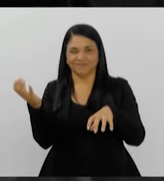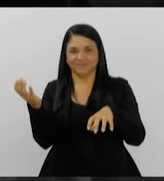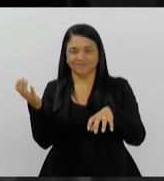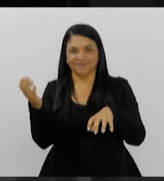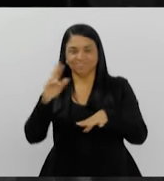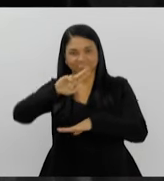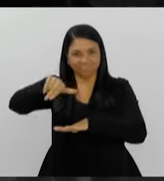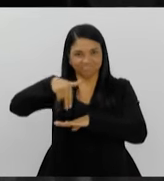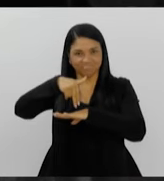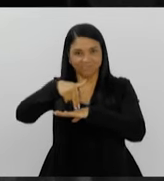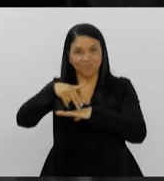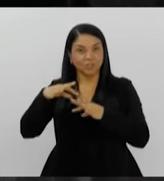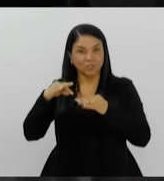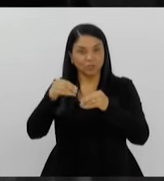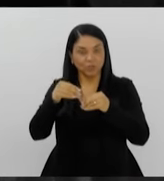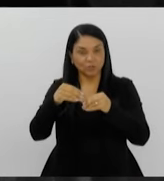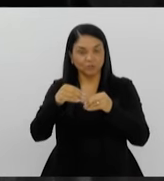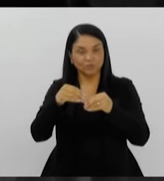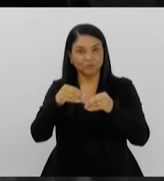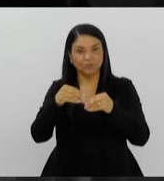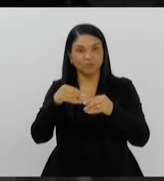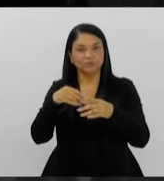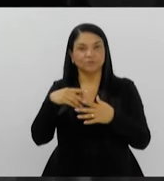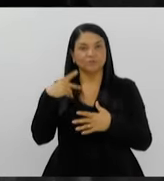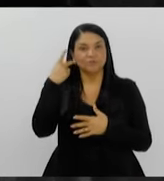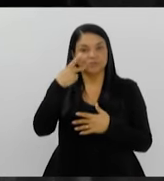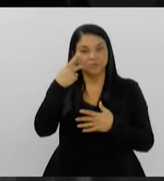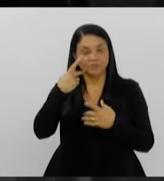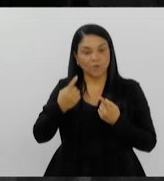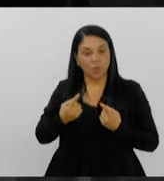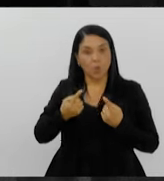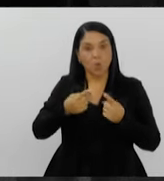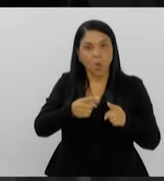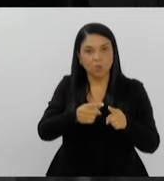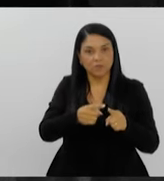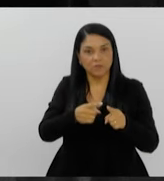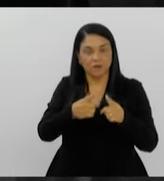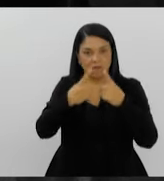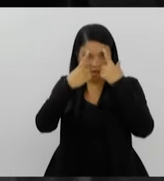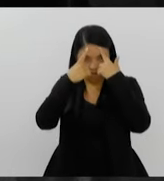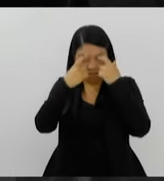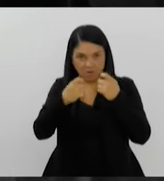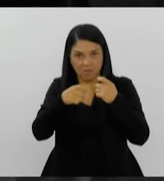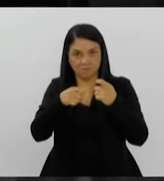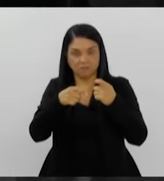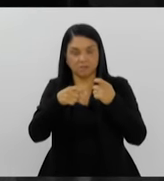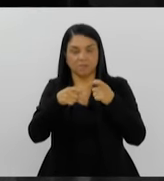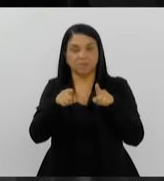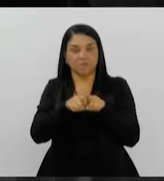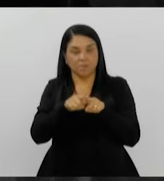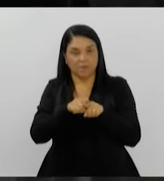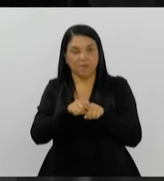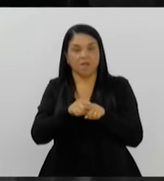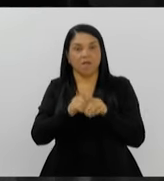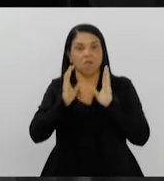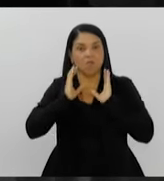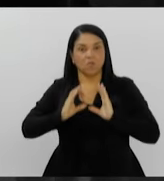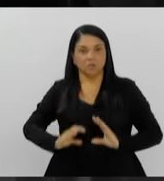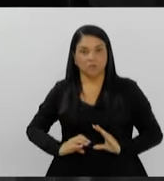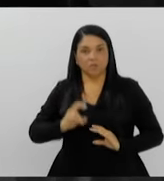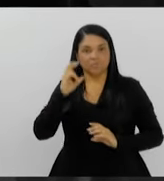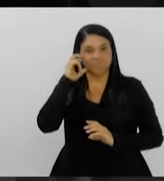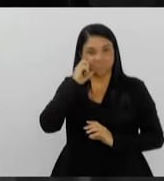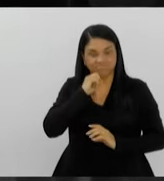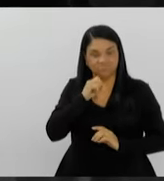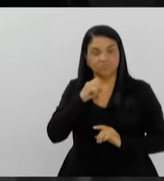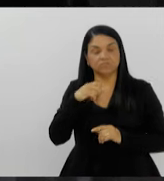forças políticas se colocaram contrárias a essa agressão e contrárias à conduta de constrangimento também que é uma forma de